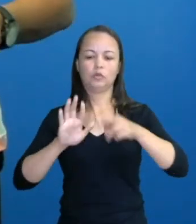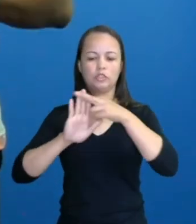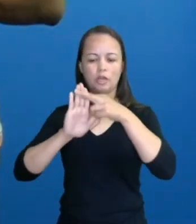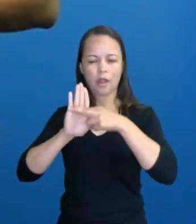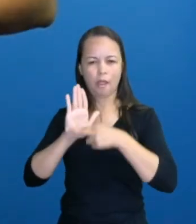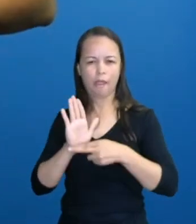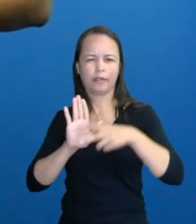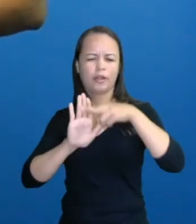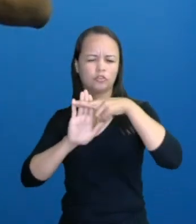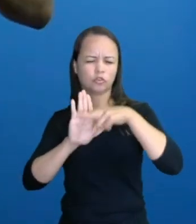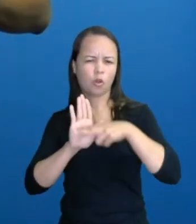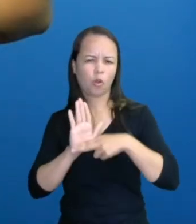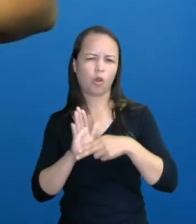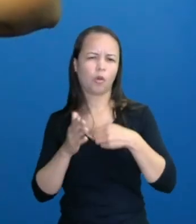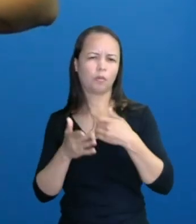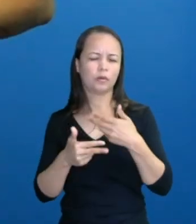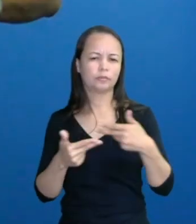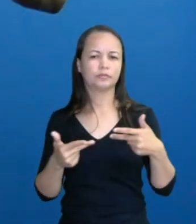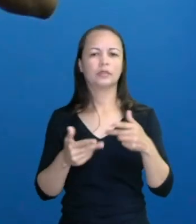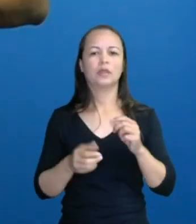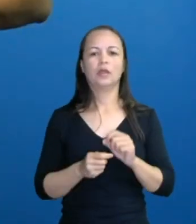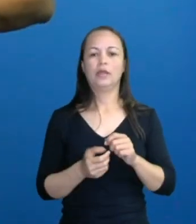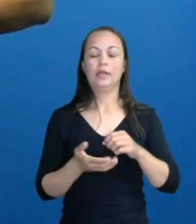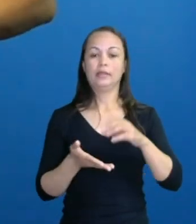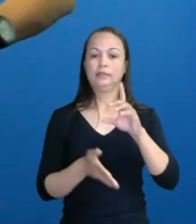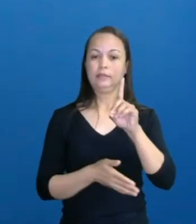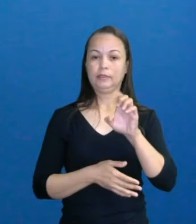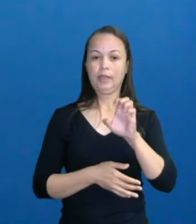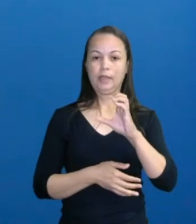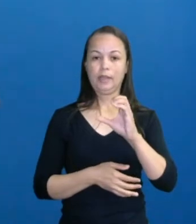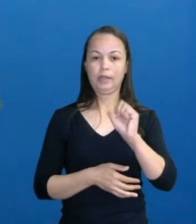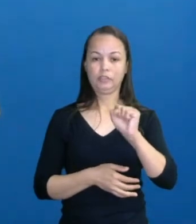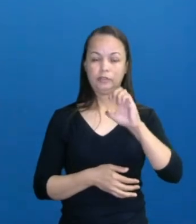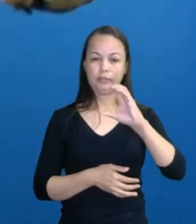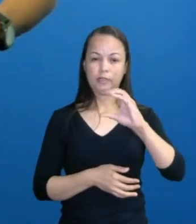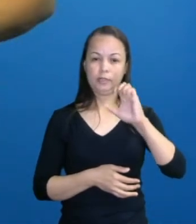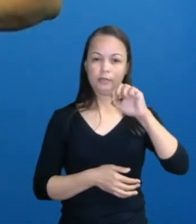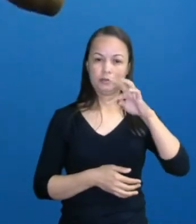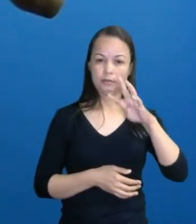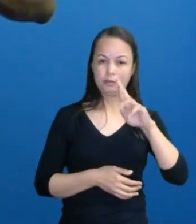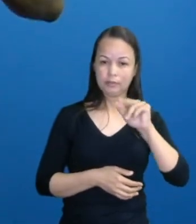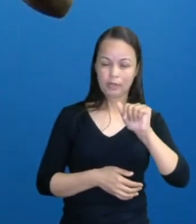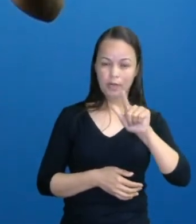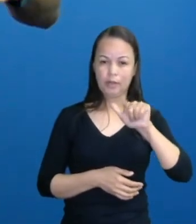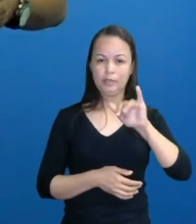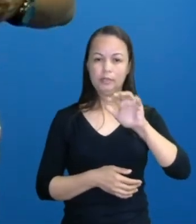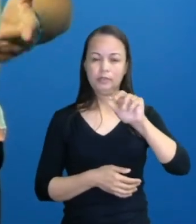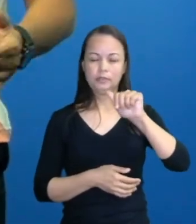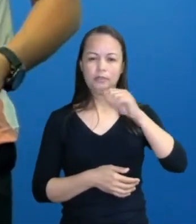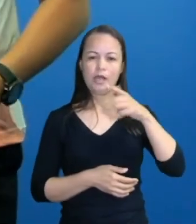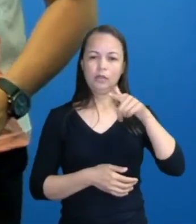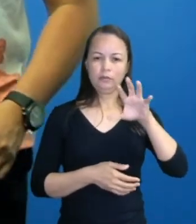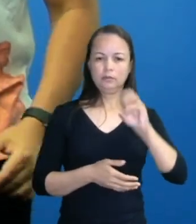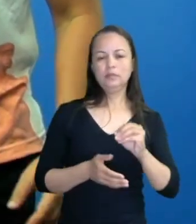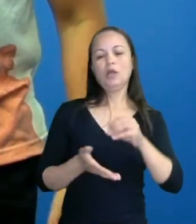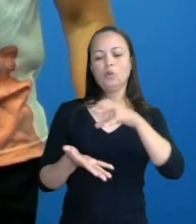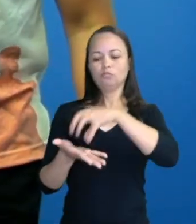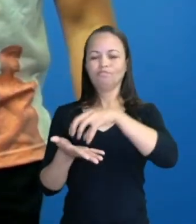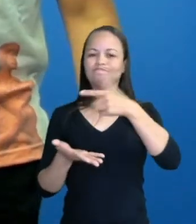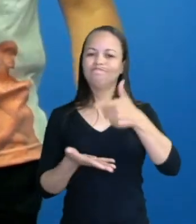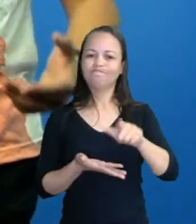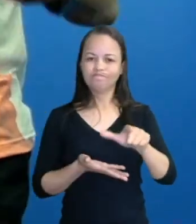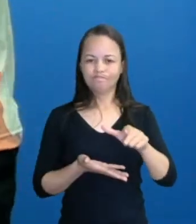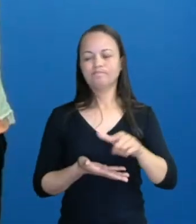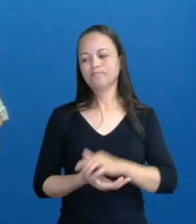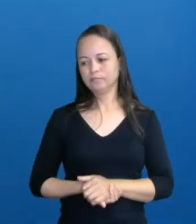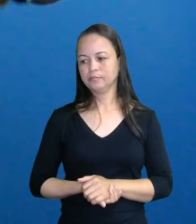suas normas e por aí vai. Por isso que era chamado de descentralização. Existia um rei, mas esse rei mais reinava do que